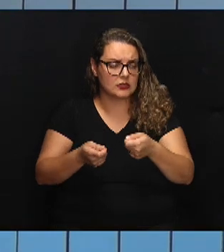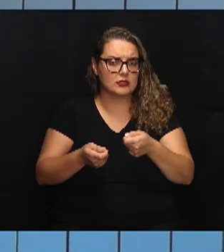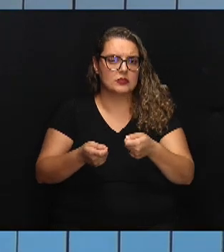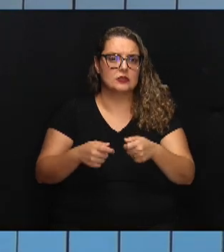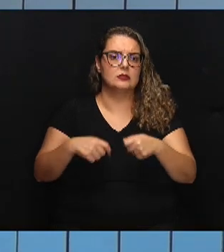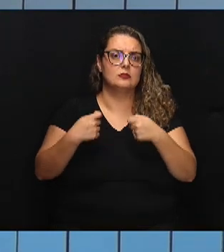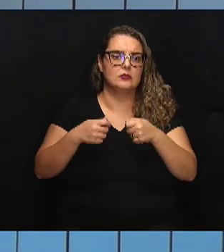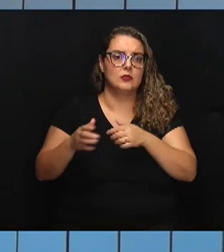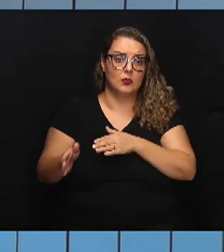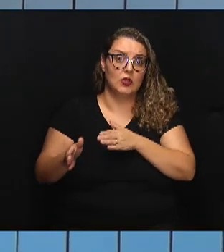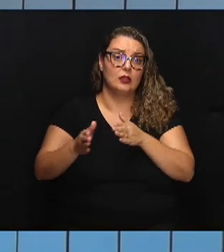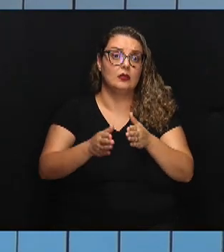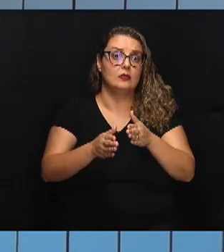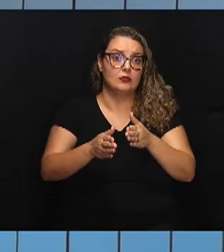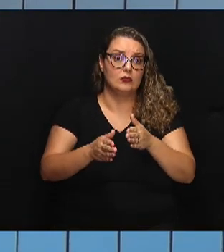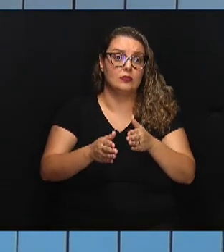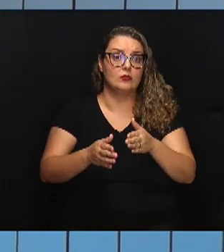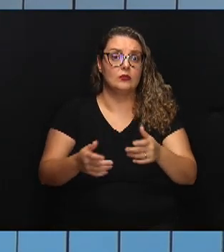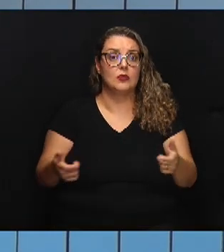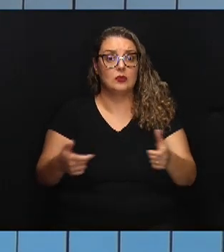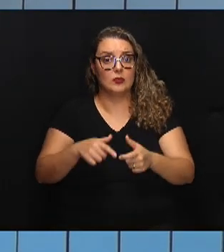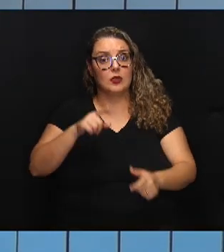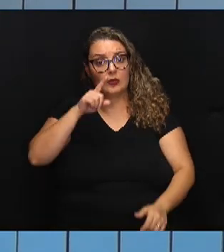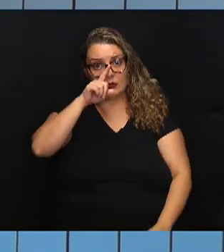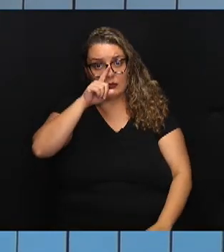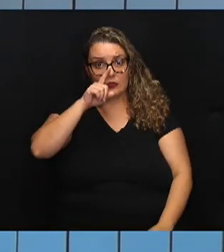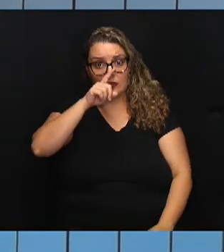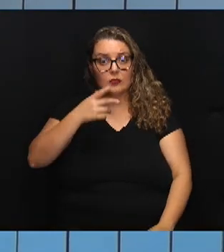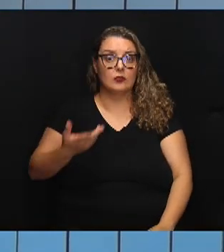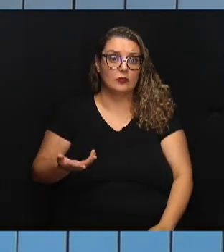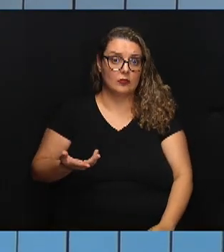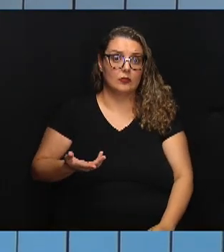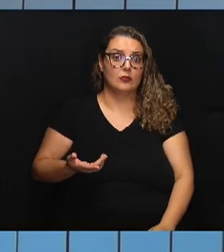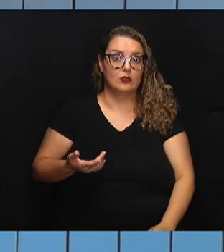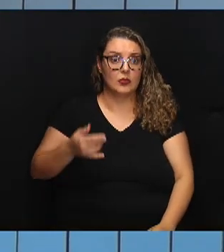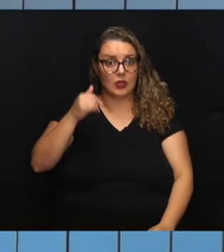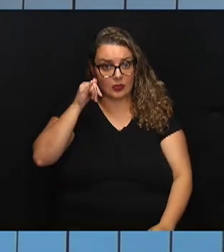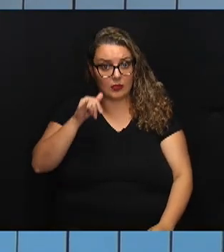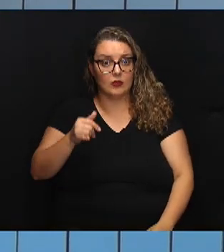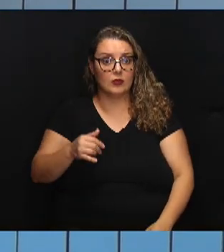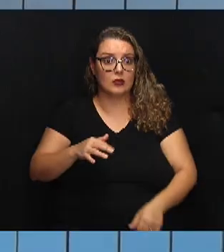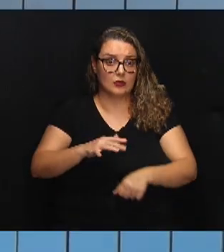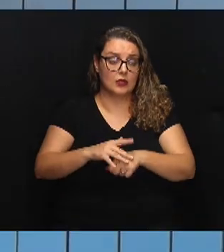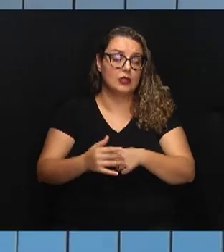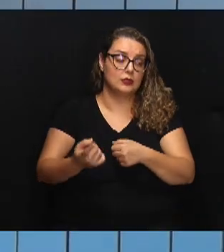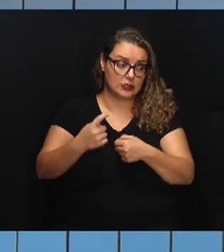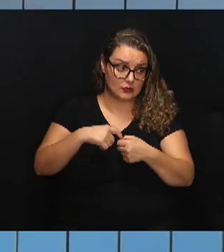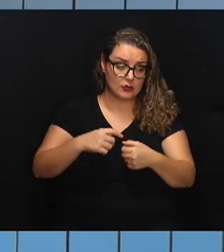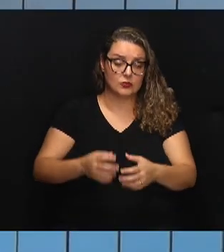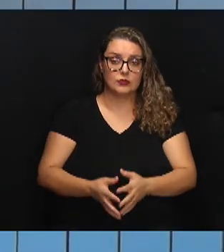deveria seguir, para correr menos risco ou, enfim, para evitar que a doença volte?